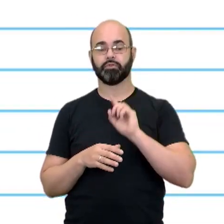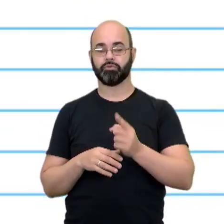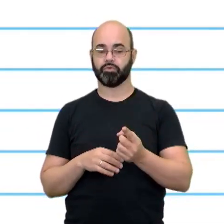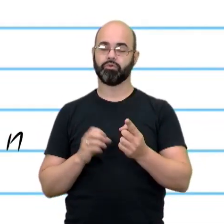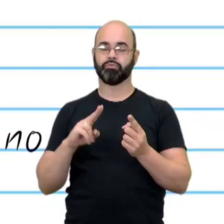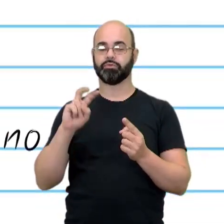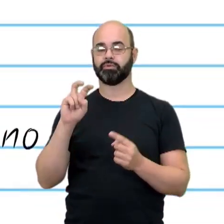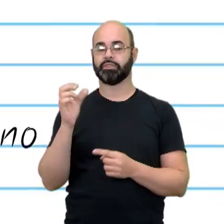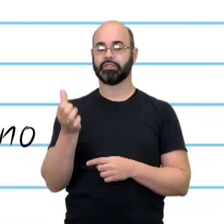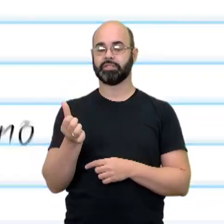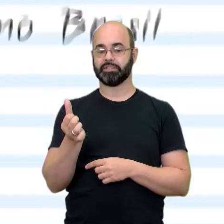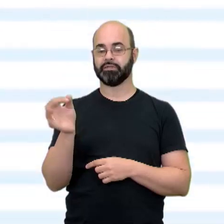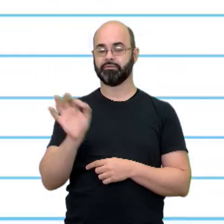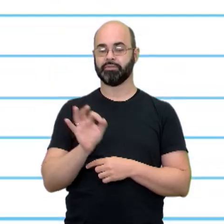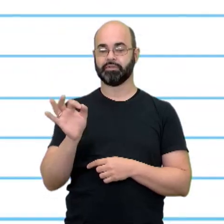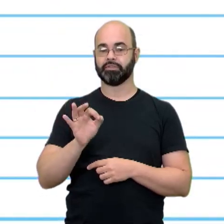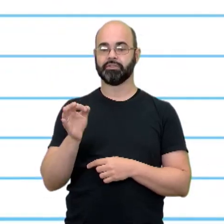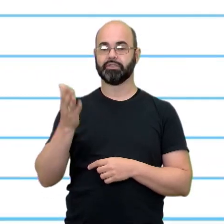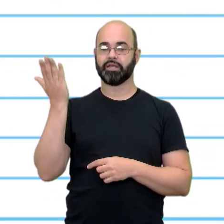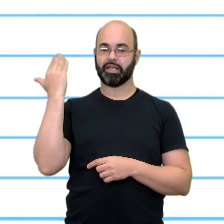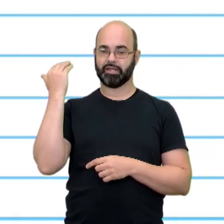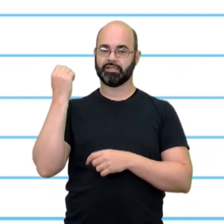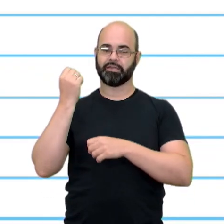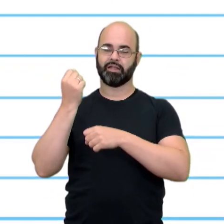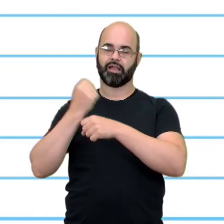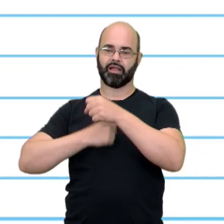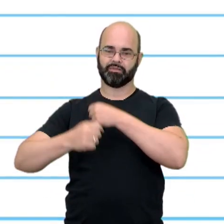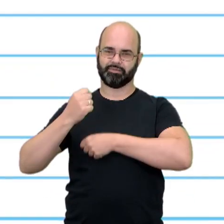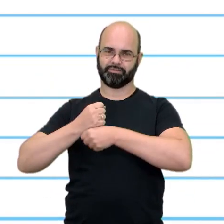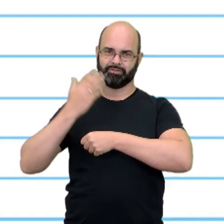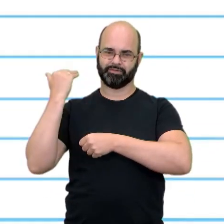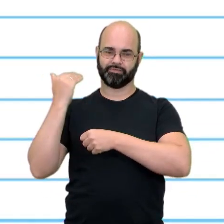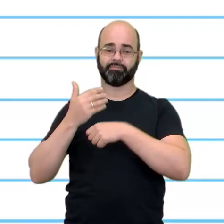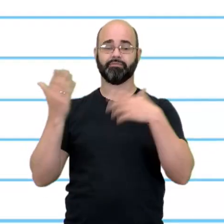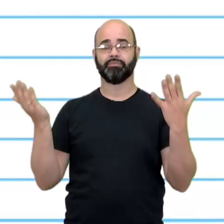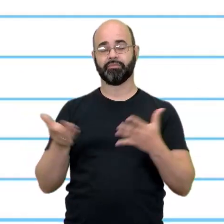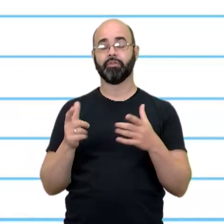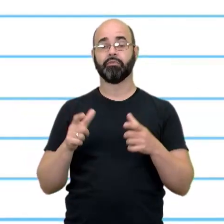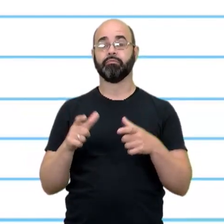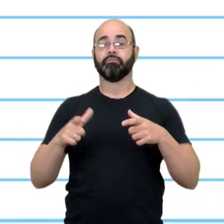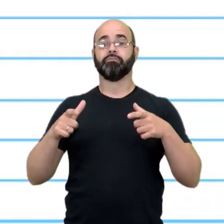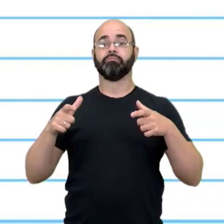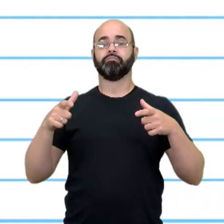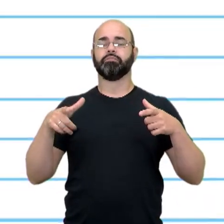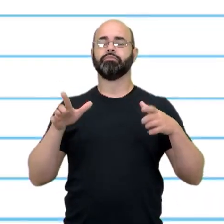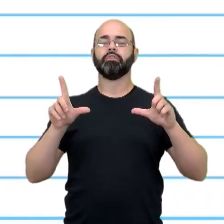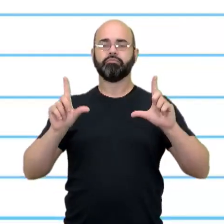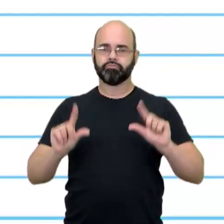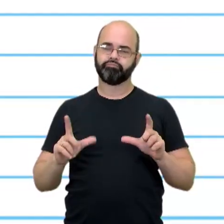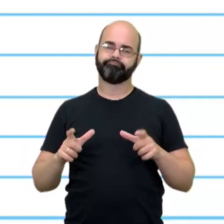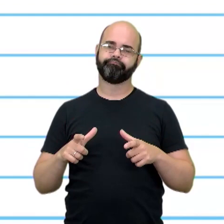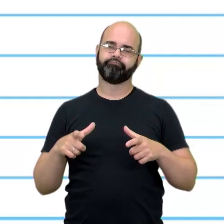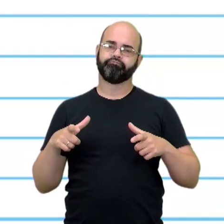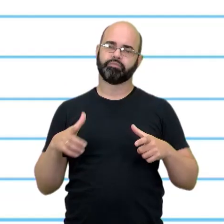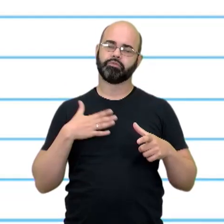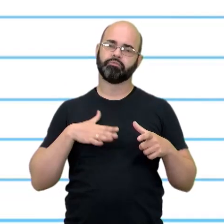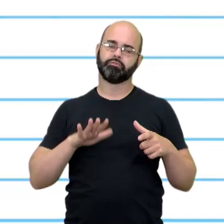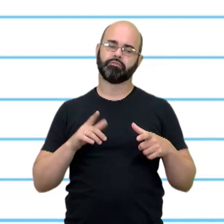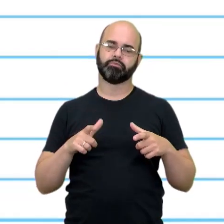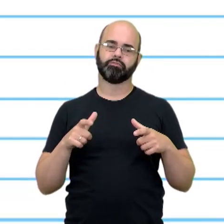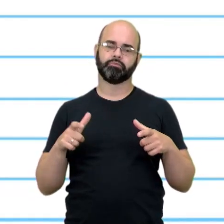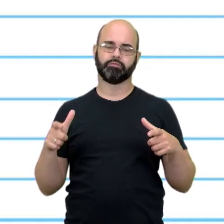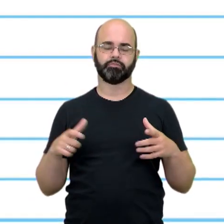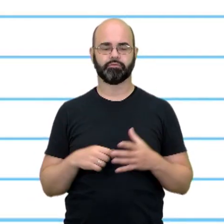da população residente no Brasil naquele ano. Hoje, vemos uma diminuição no ritmo de crescimento das maiores concentrações urbanas e incremento